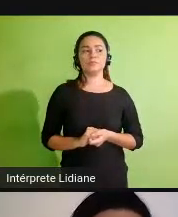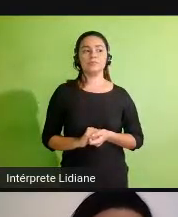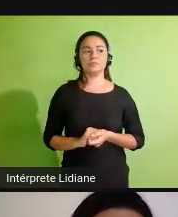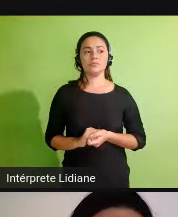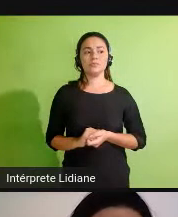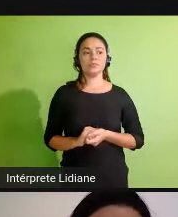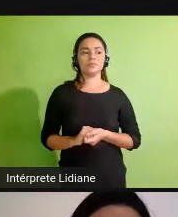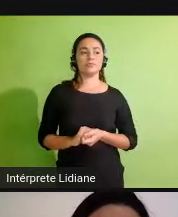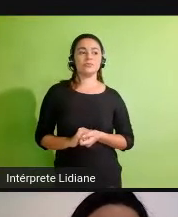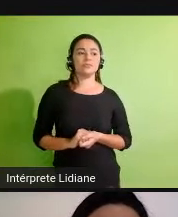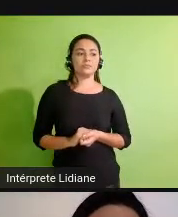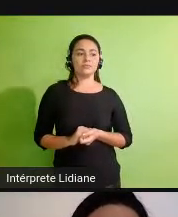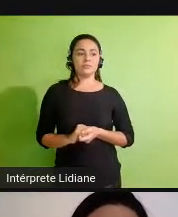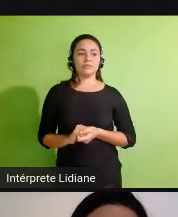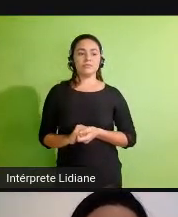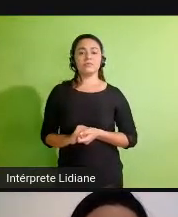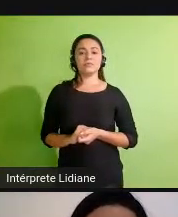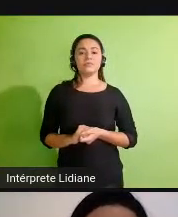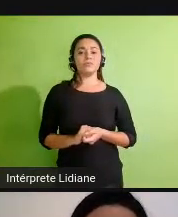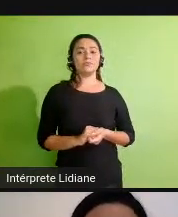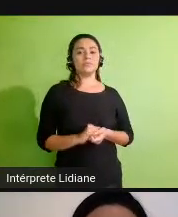Pode passar?